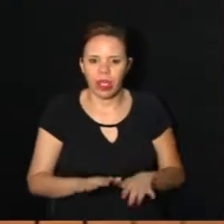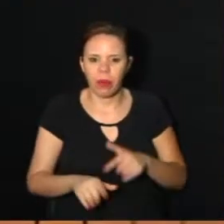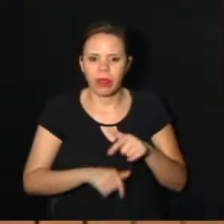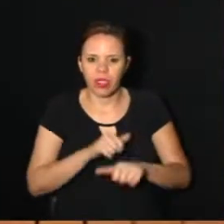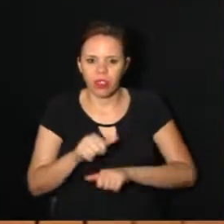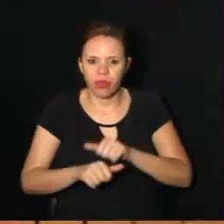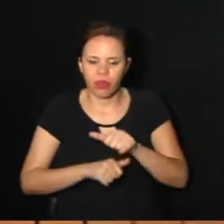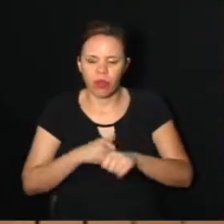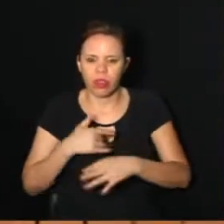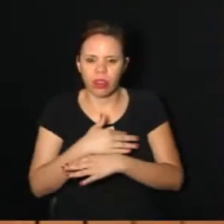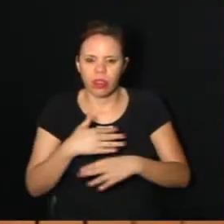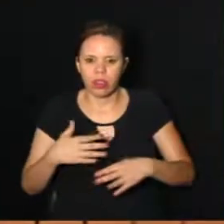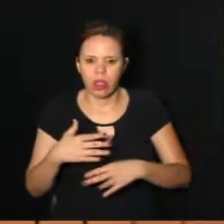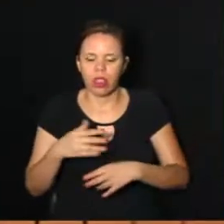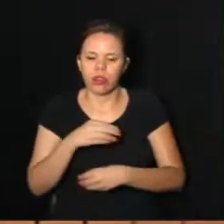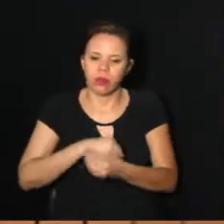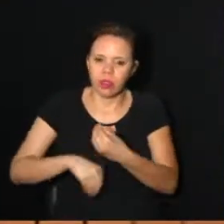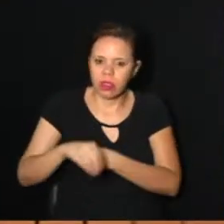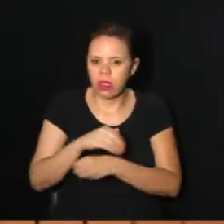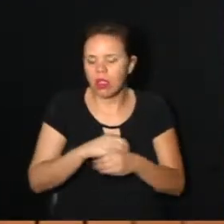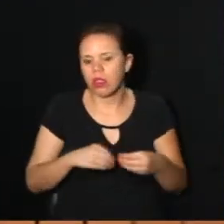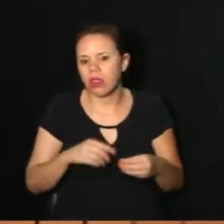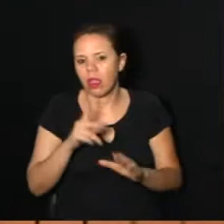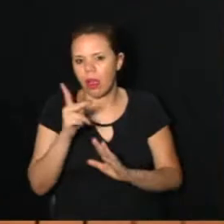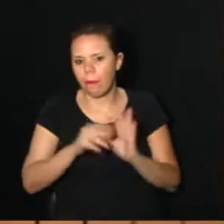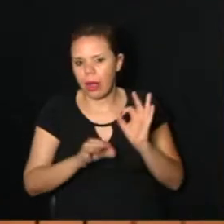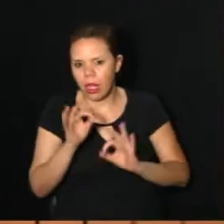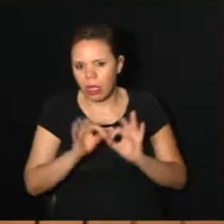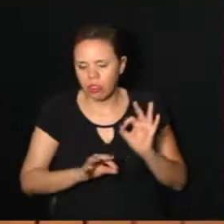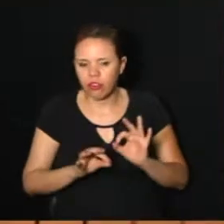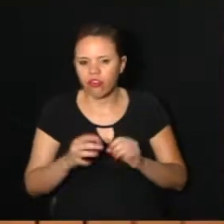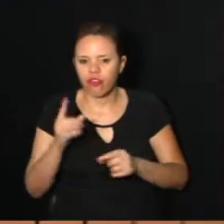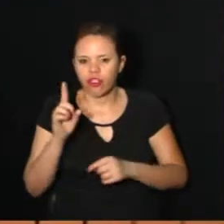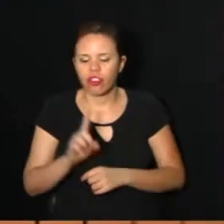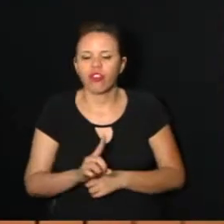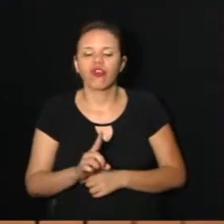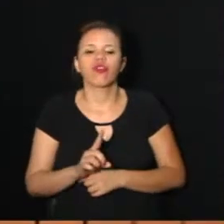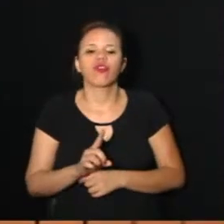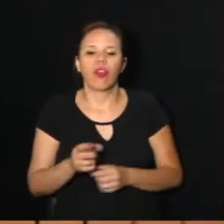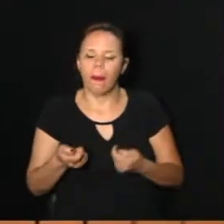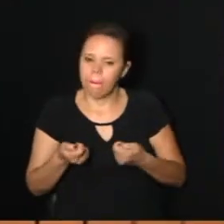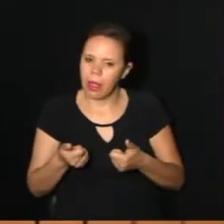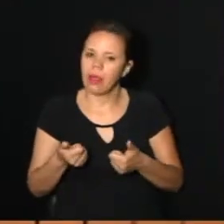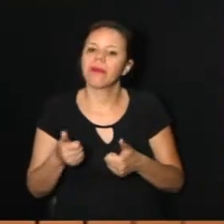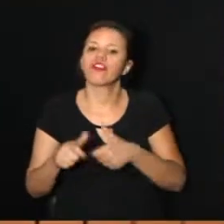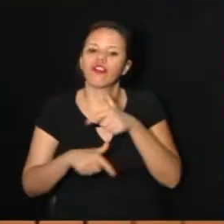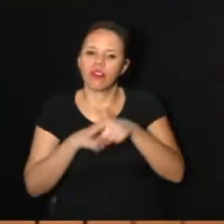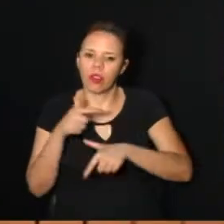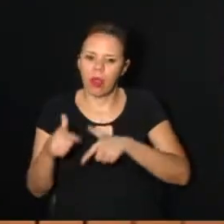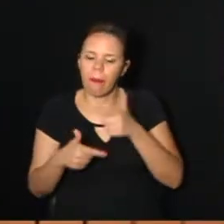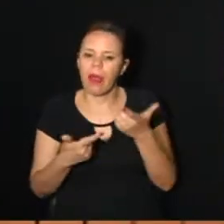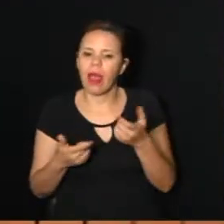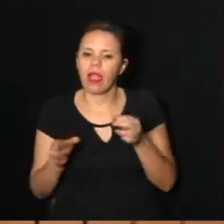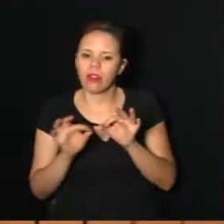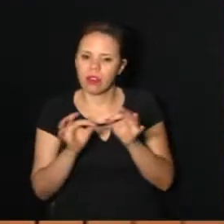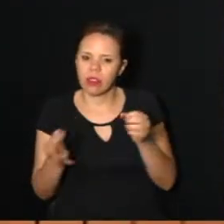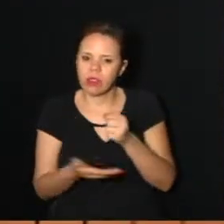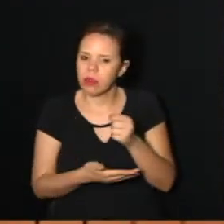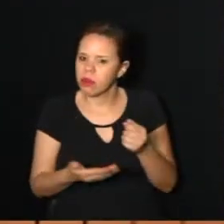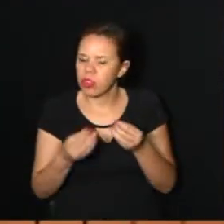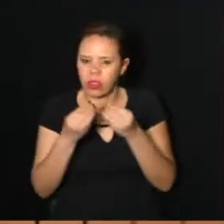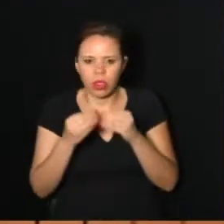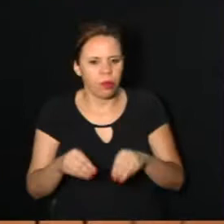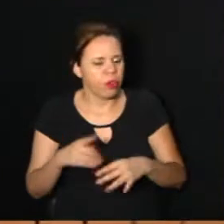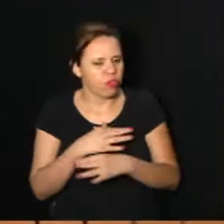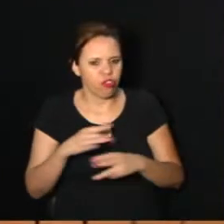a cidade mista, o plano diretor, com as suas legislações, veio para permitir a atividade de baixo impacto em praticamente toda a